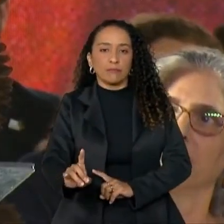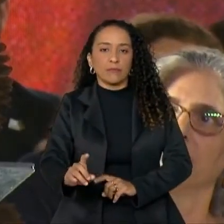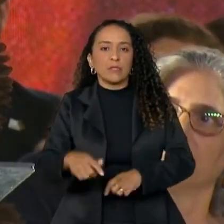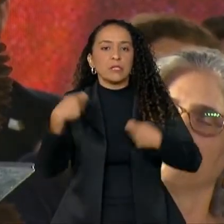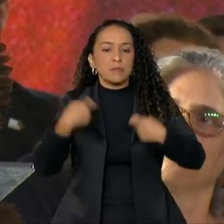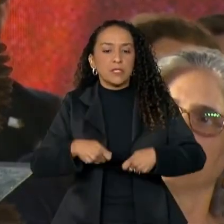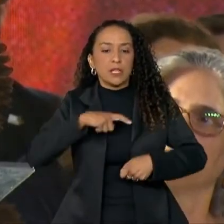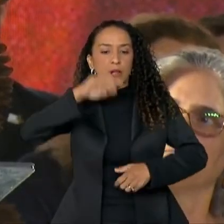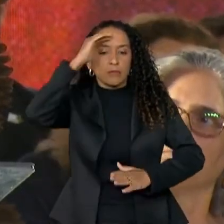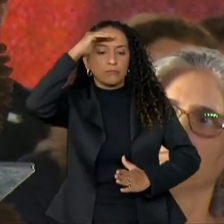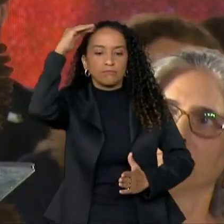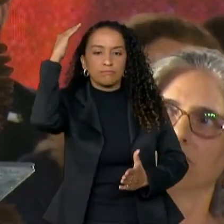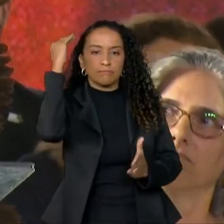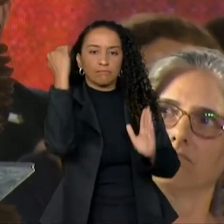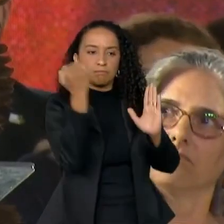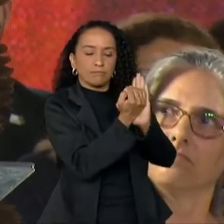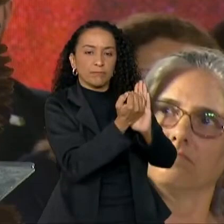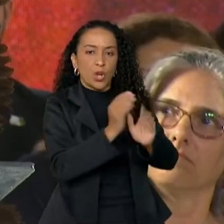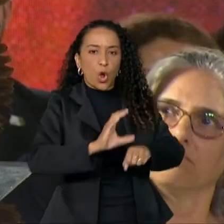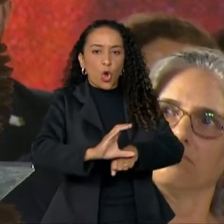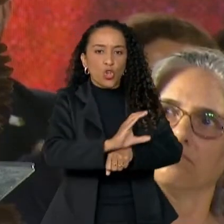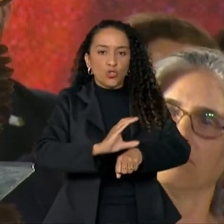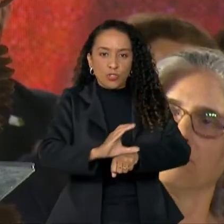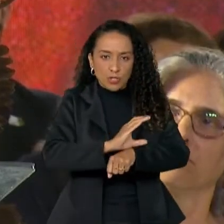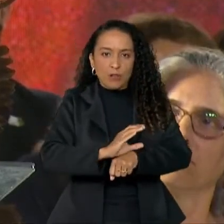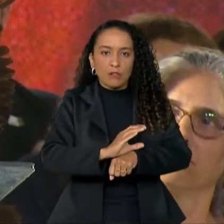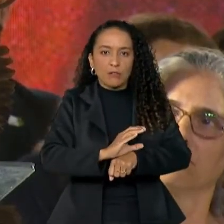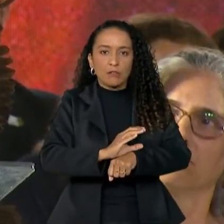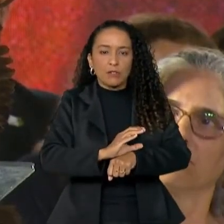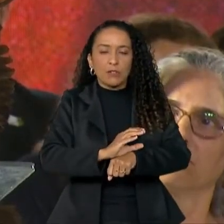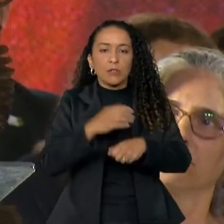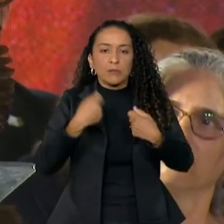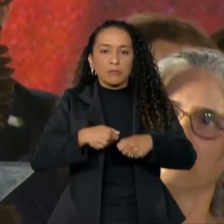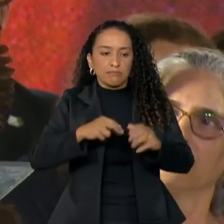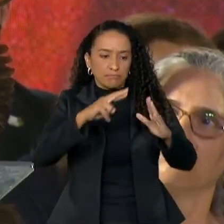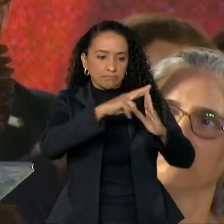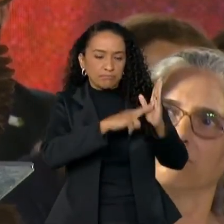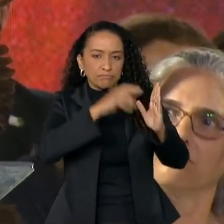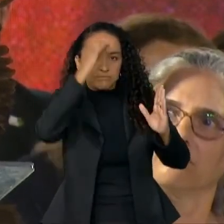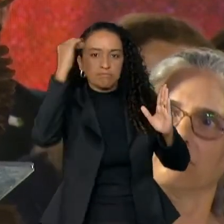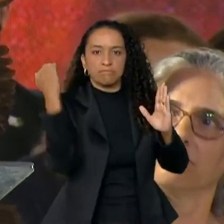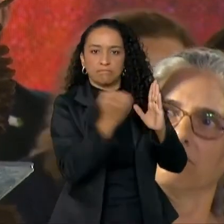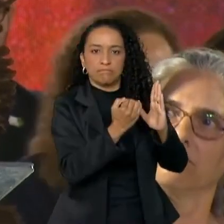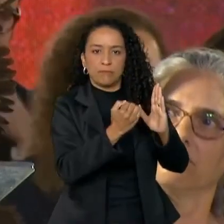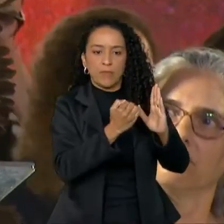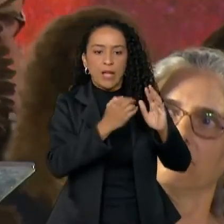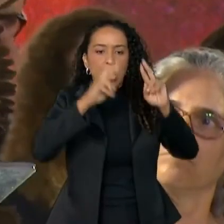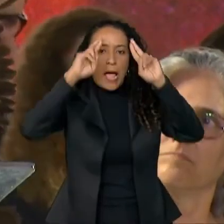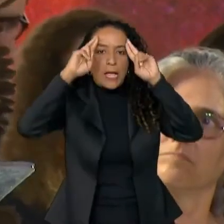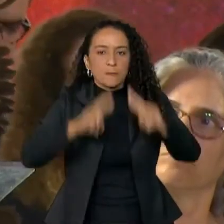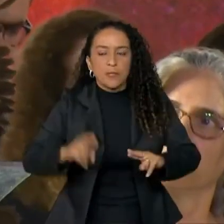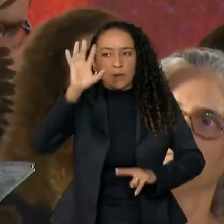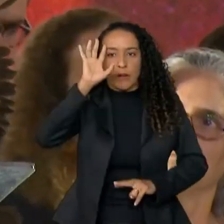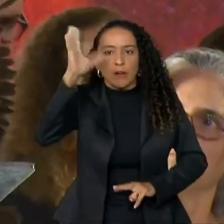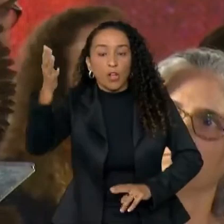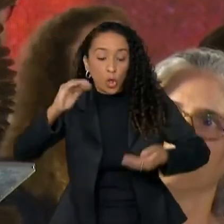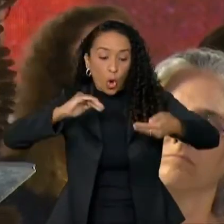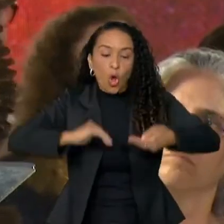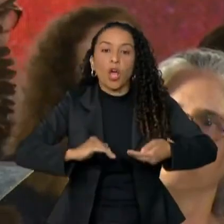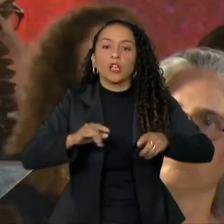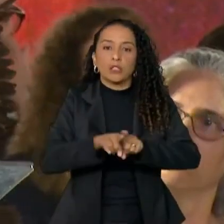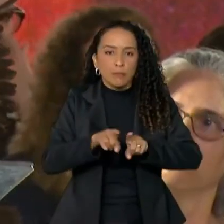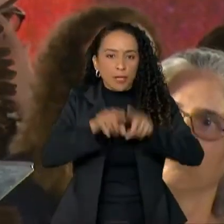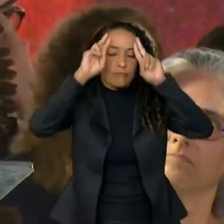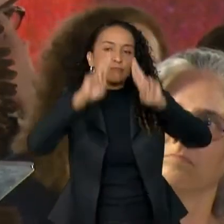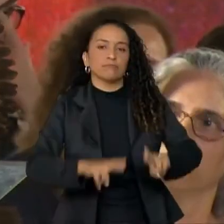que cumprir a Constituição, tem que cumprir a regra do jogo, tem que respeitar a decisão do Congresso Nacional,